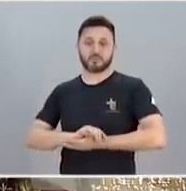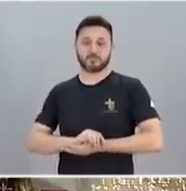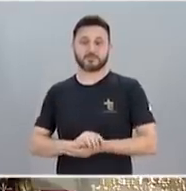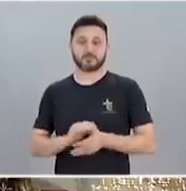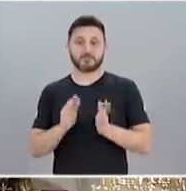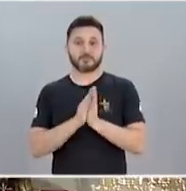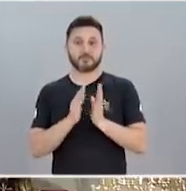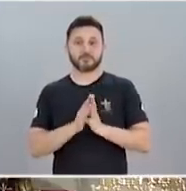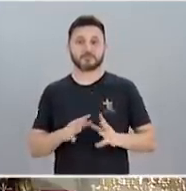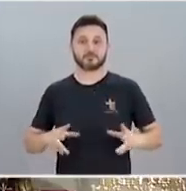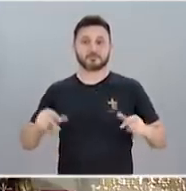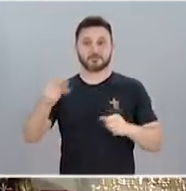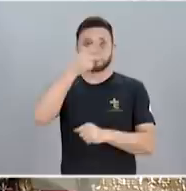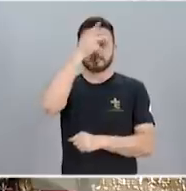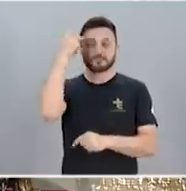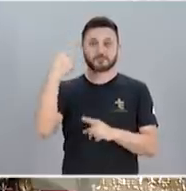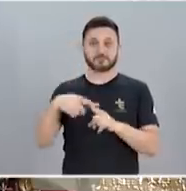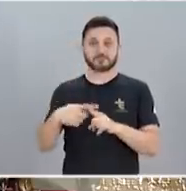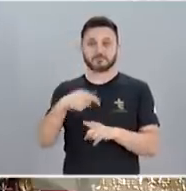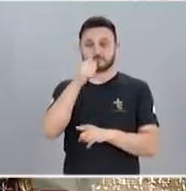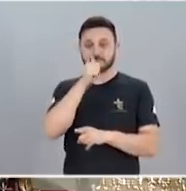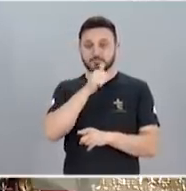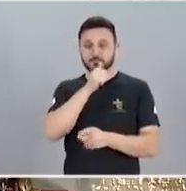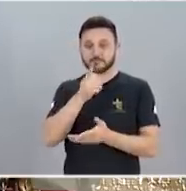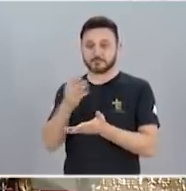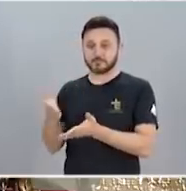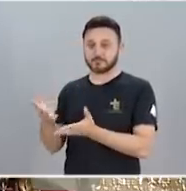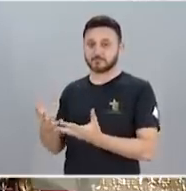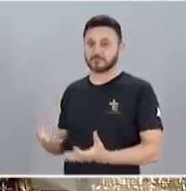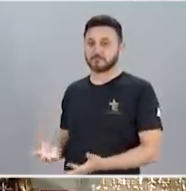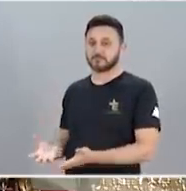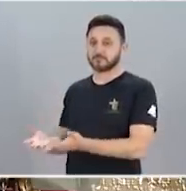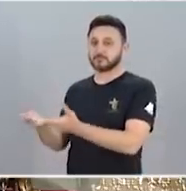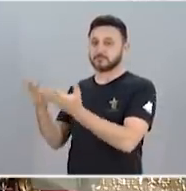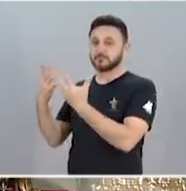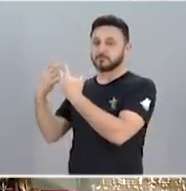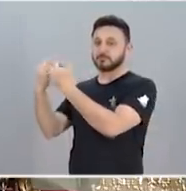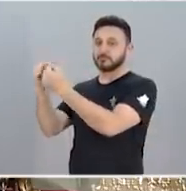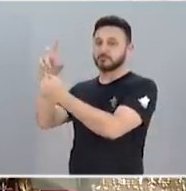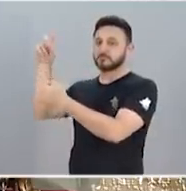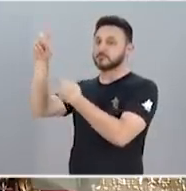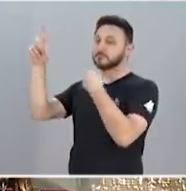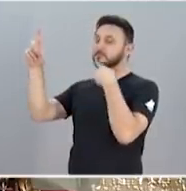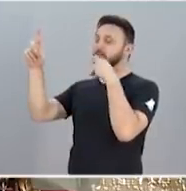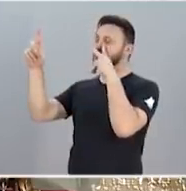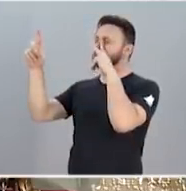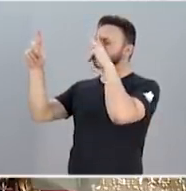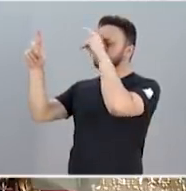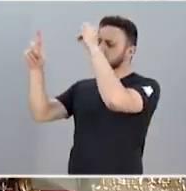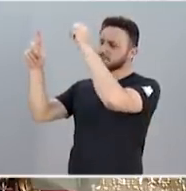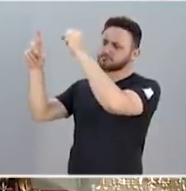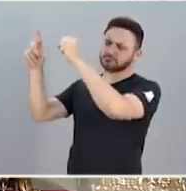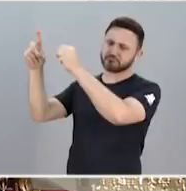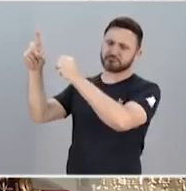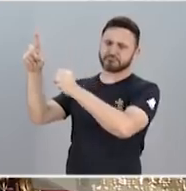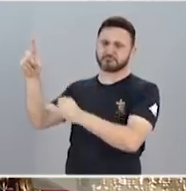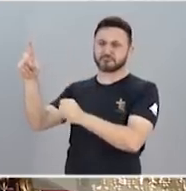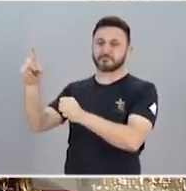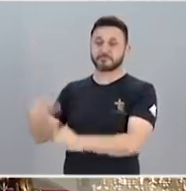compartilhar. Orai, irmãos e irmãs, para que este nosso sacrifício seja aceito por Deus